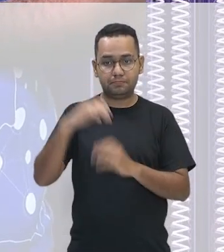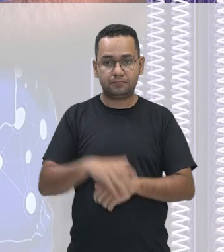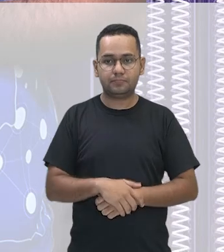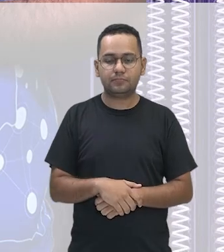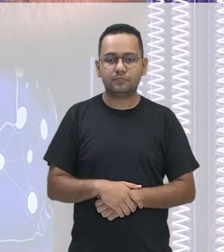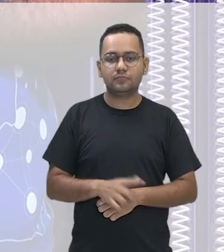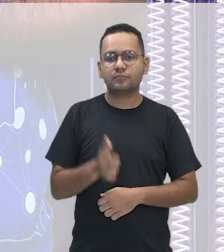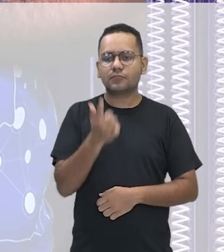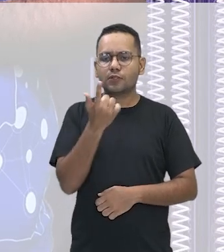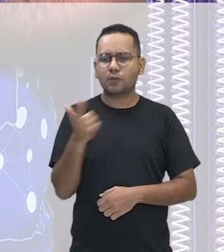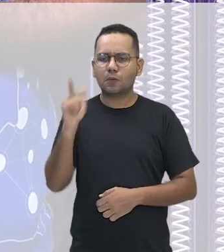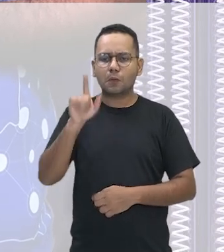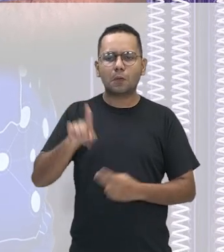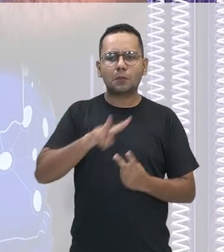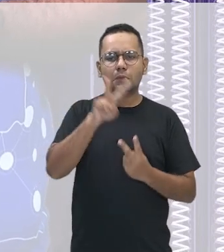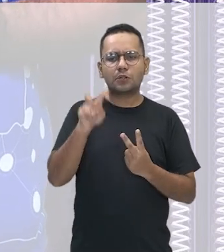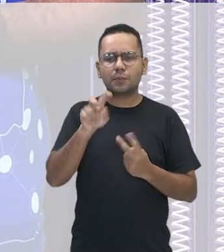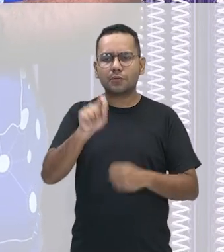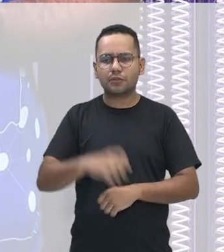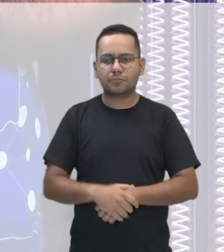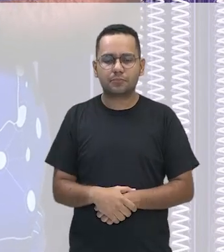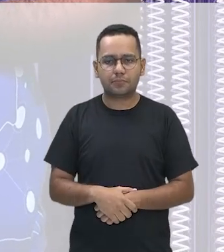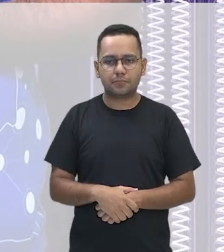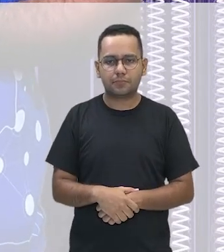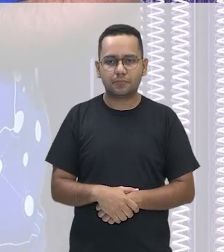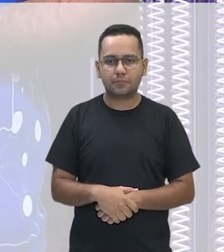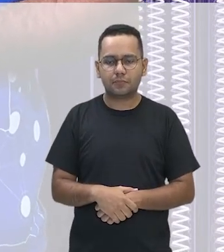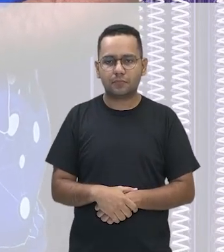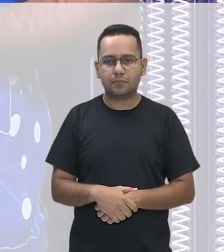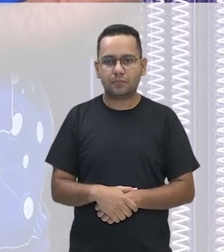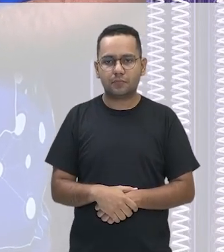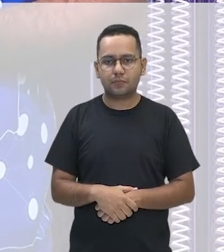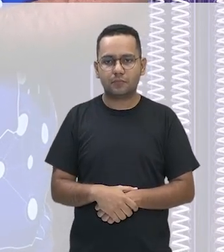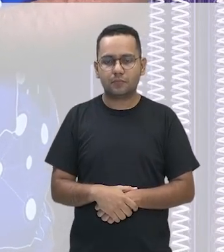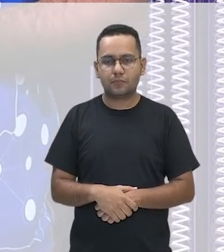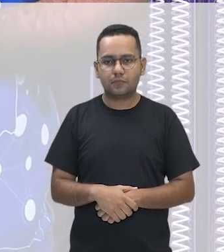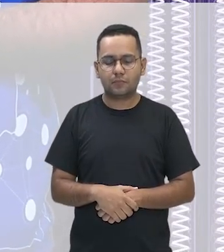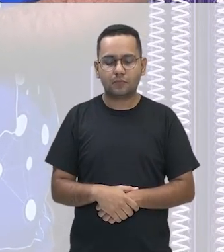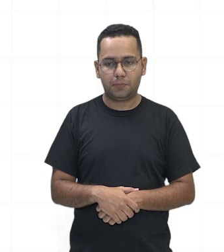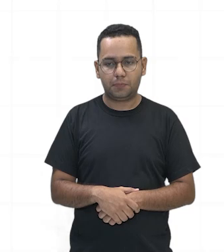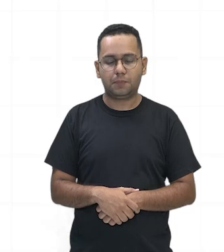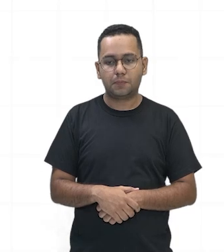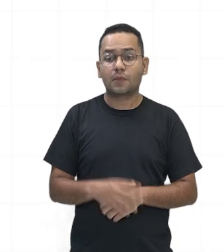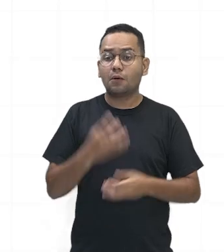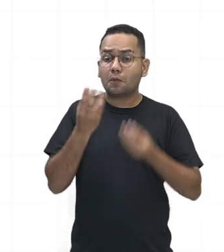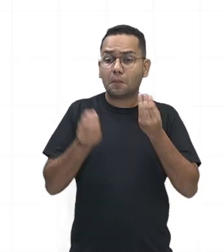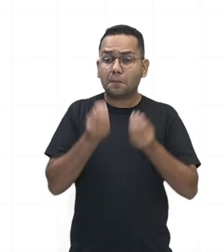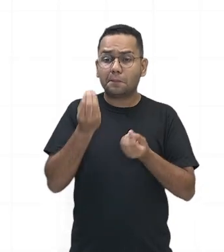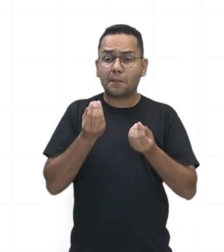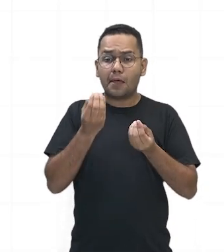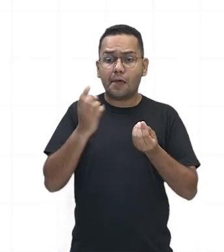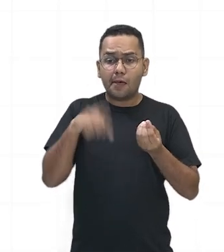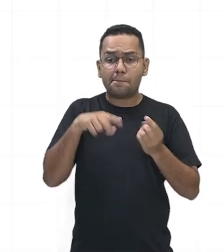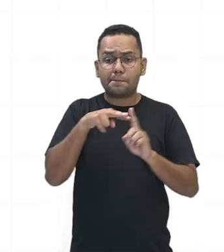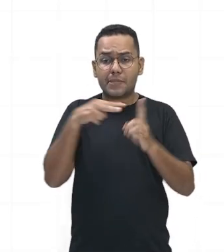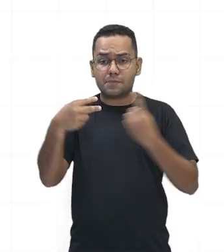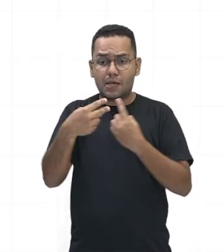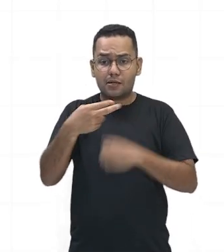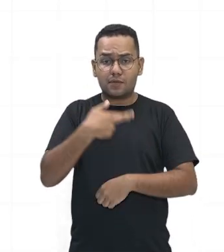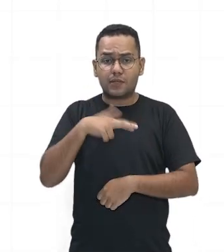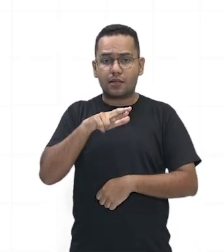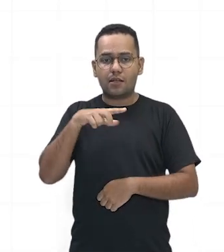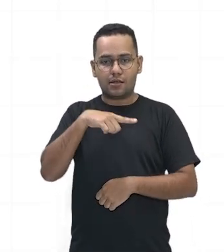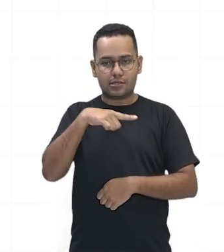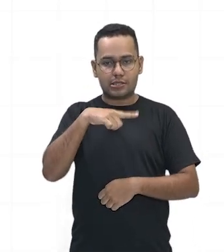se relaciona com essa grande teia de vida que é a ecologia. A vida também se manifesta